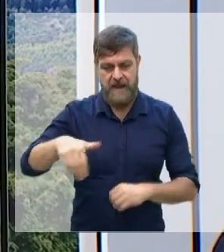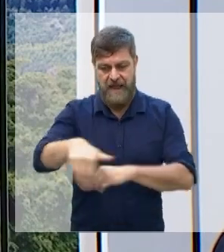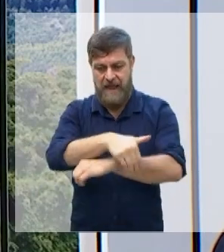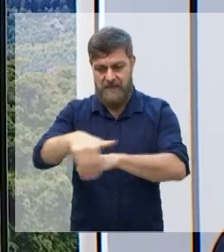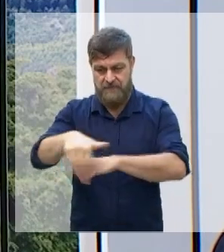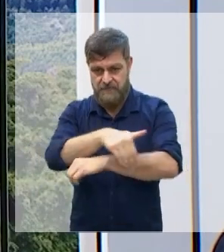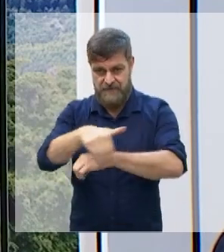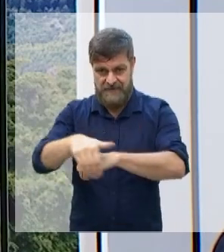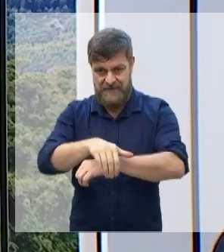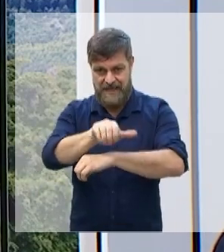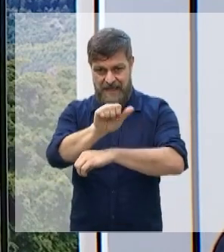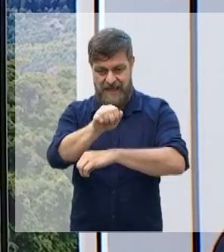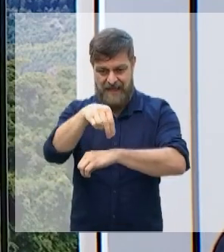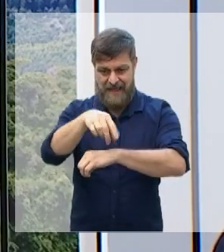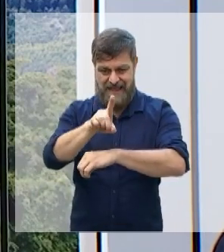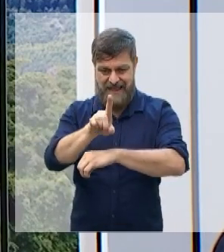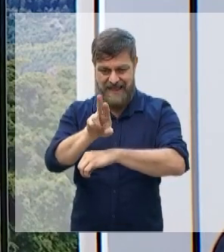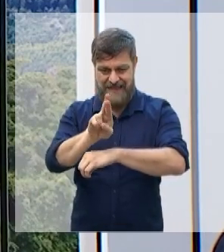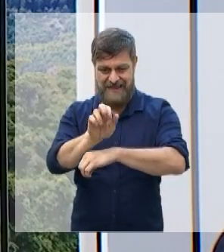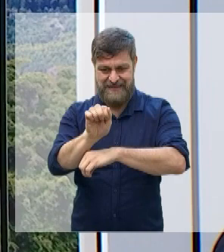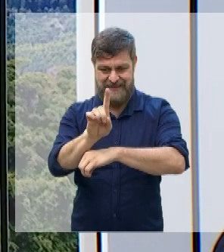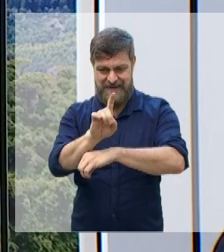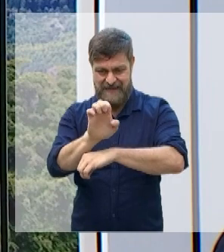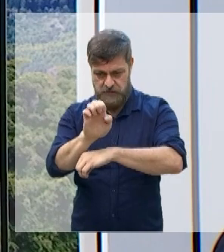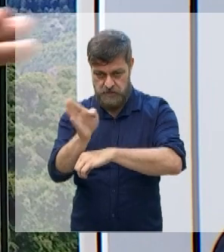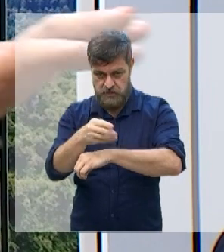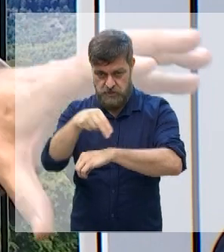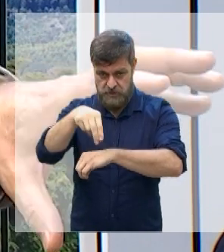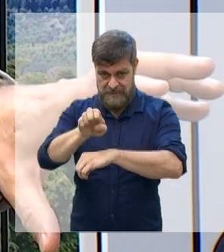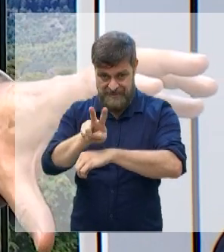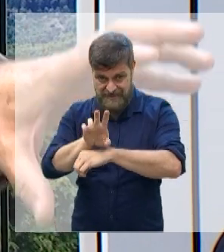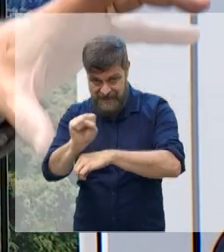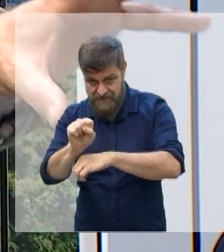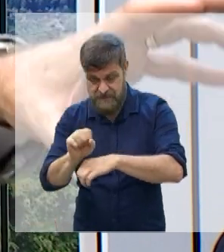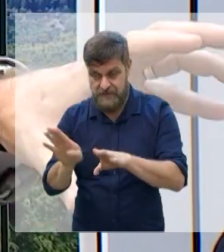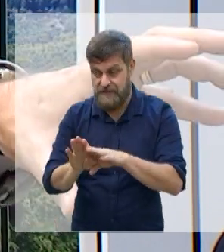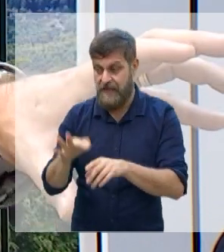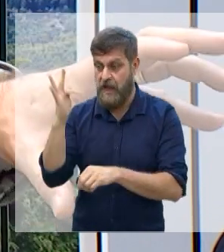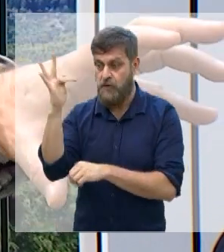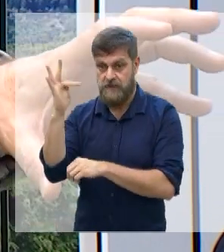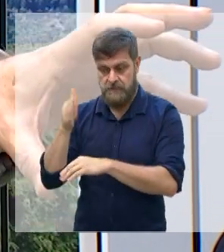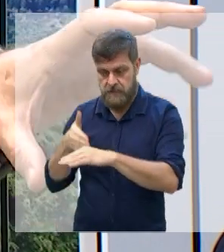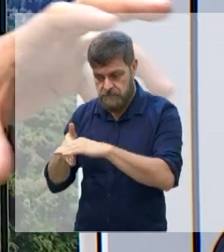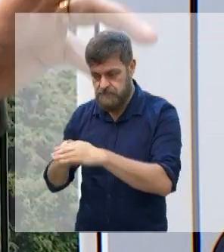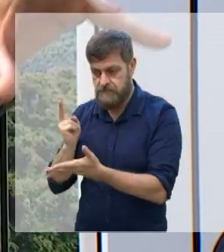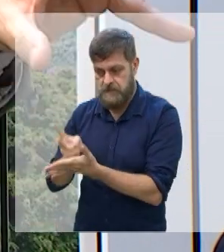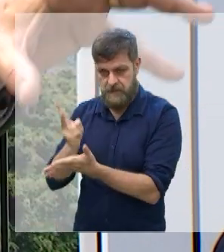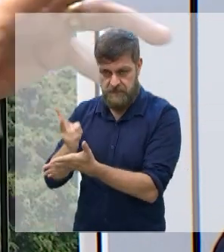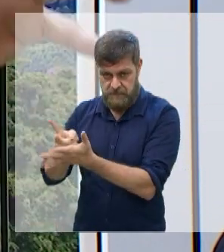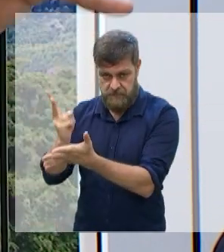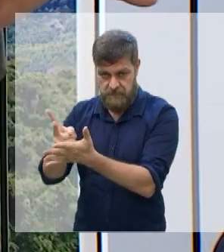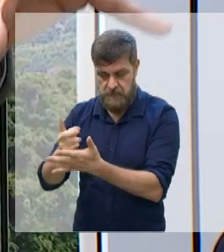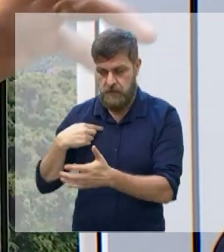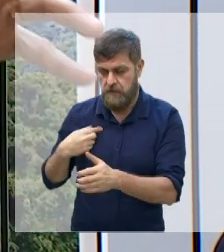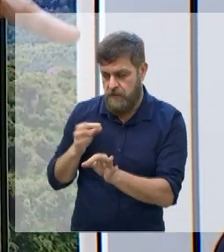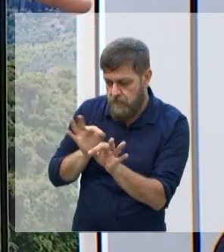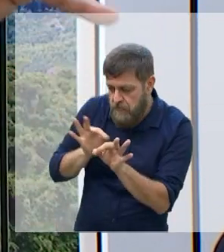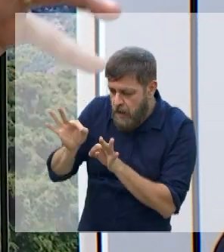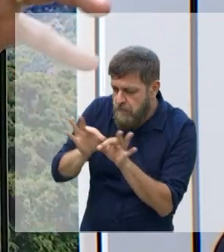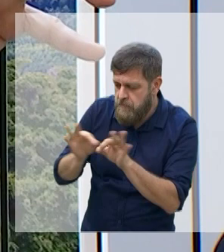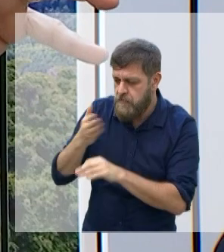subindo benjamin constant mercado municipal do lado direito é esse terminal do lado esquerdo que vai permanecer nós vamos até dar uma repaginada